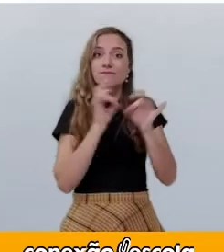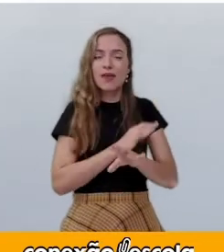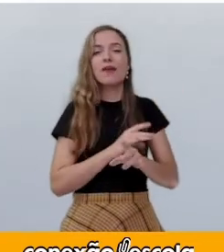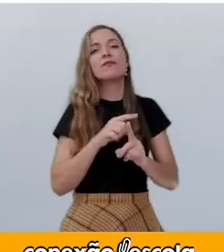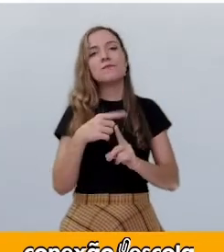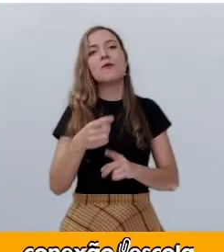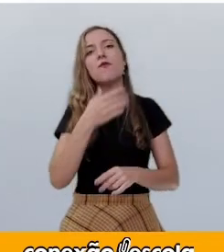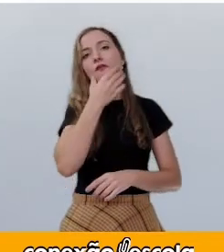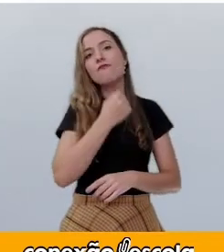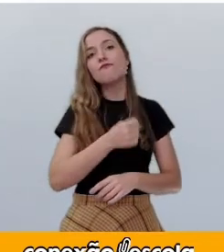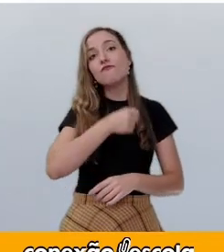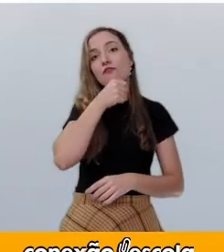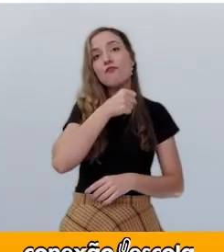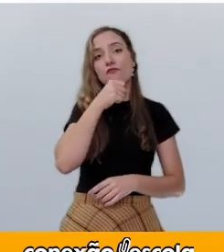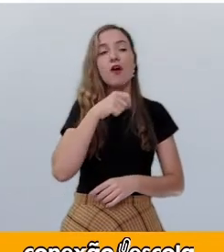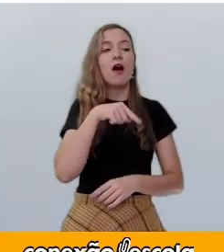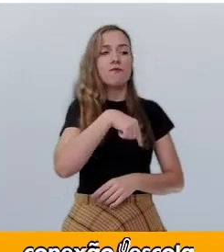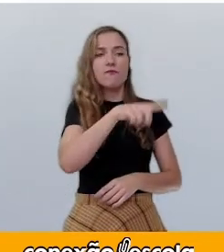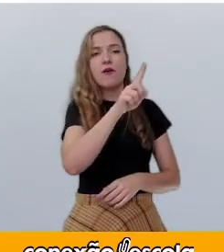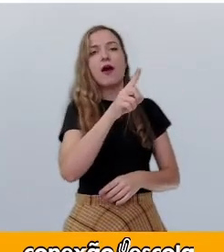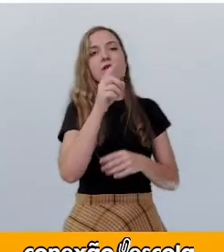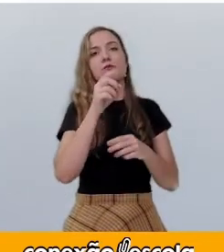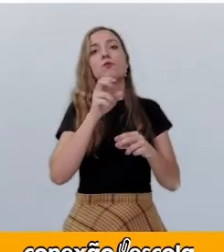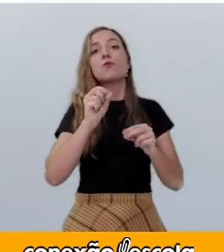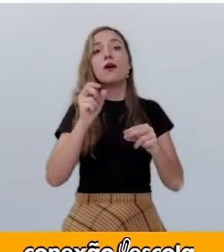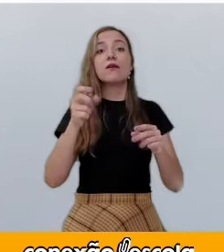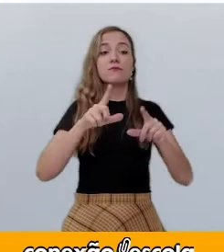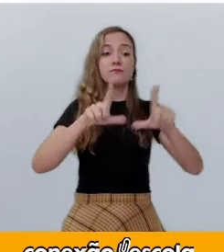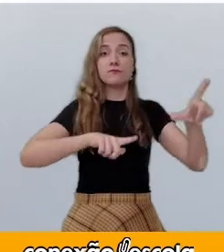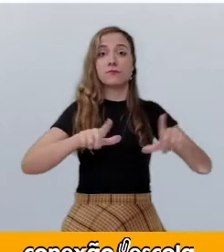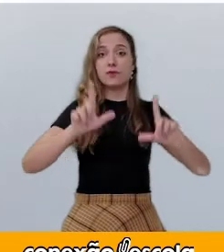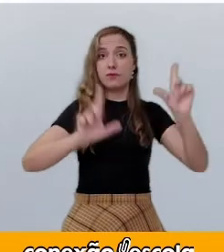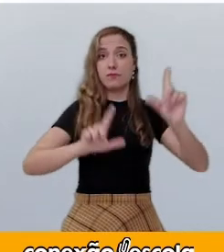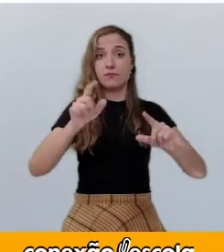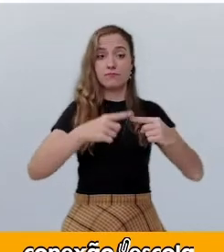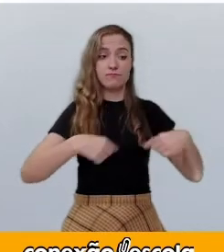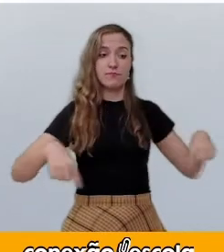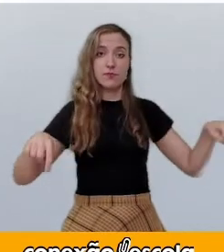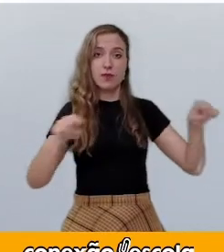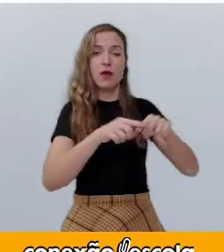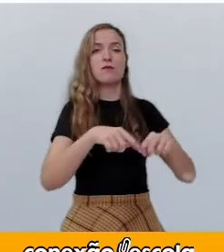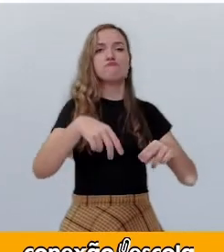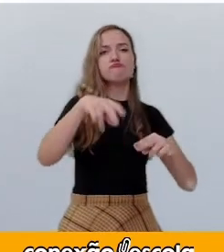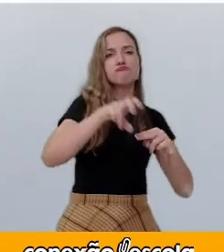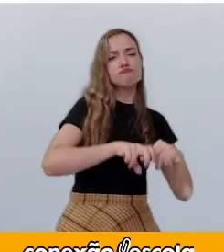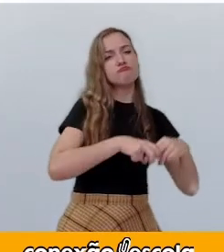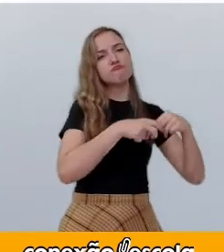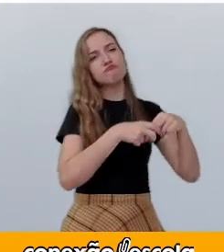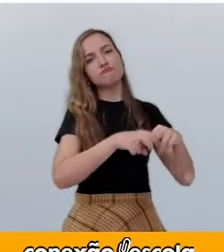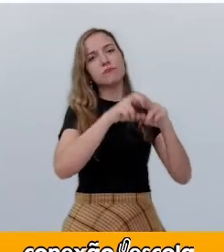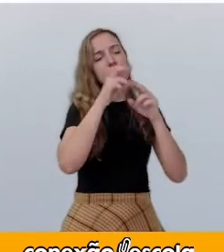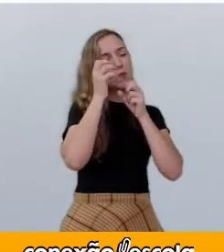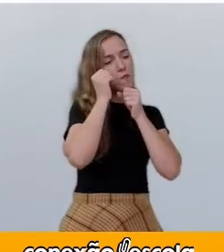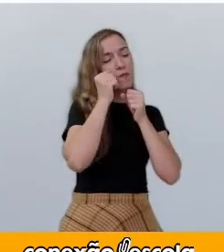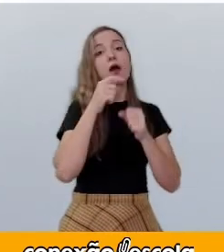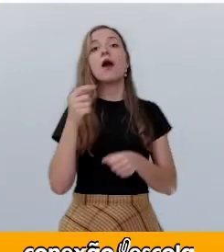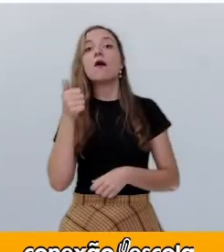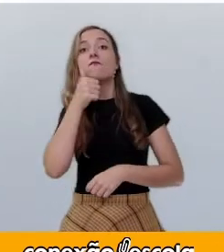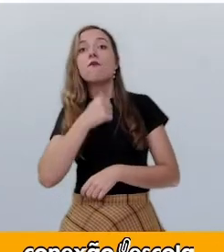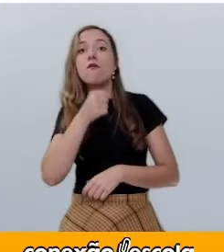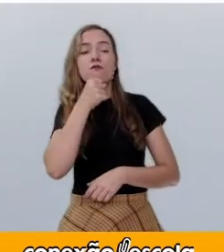hora do meu avô cochilar na poltrona da sala a vovó Então me chamava e